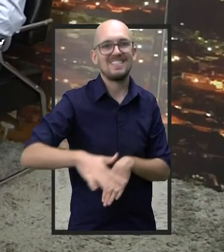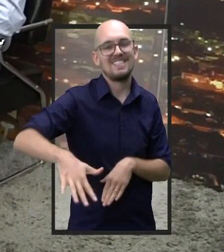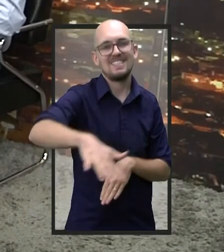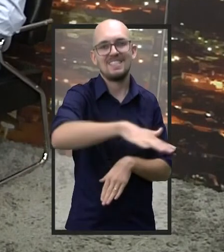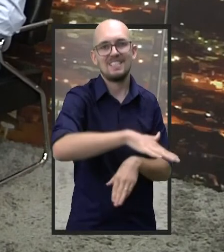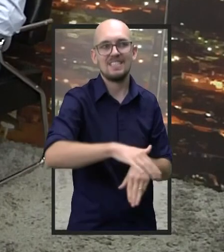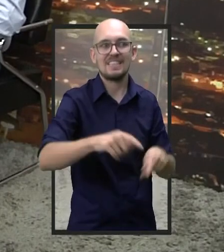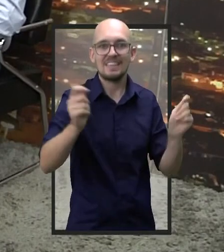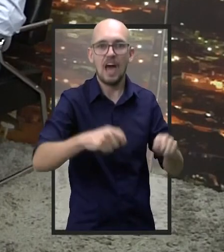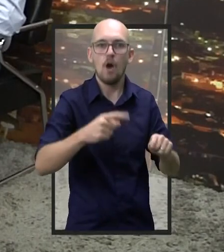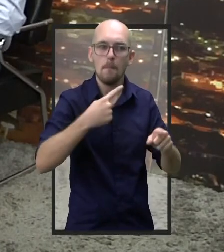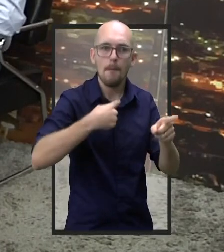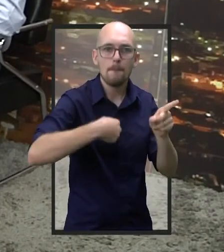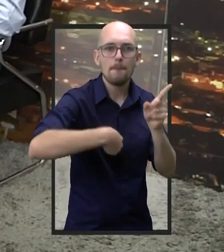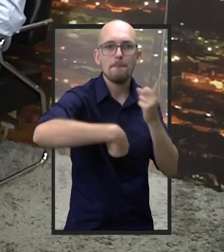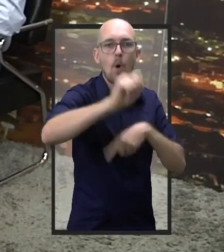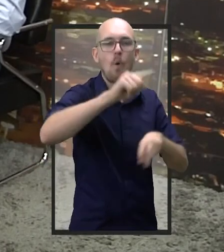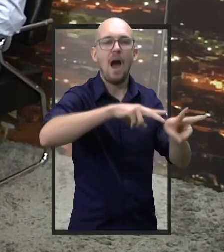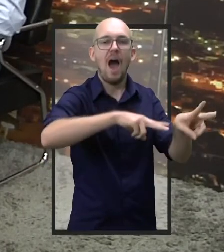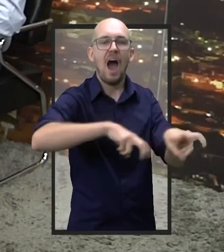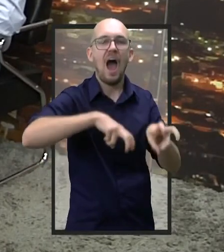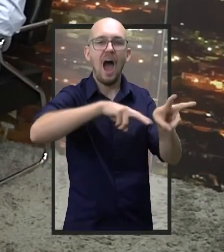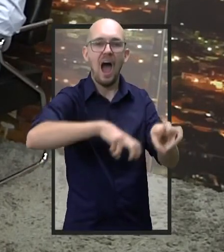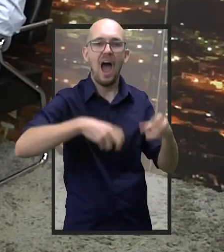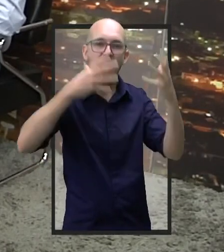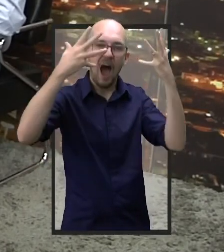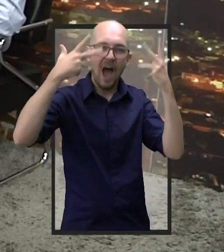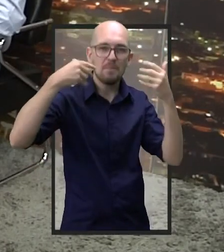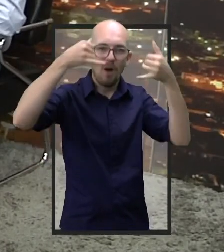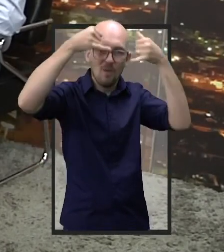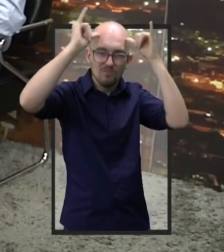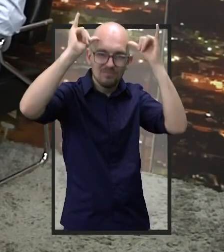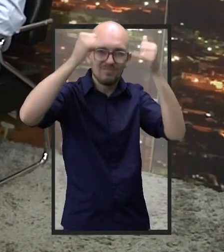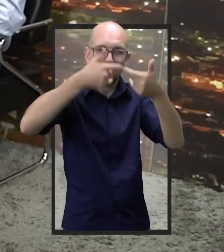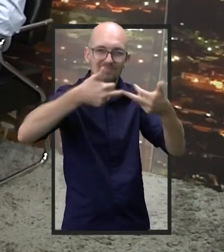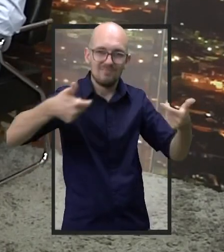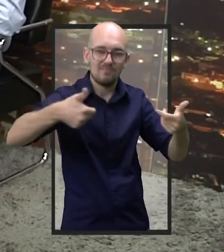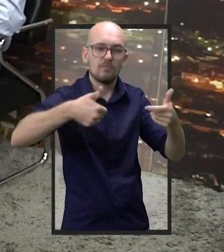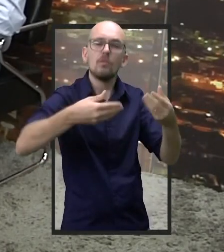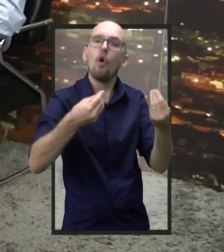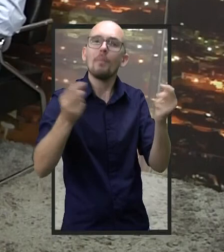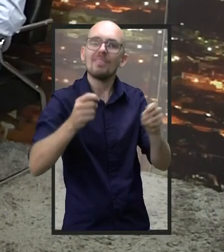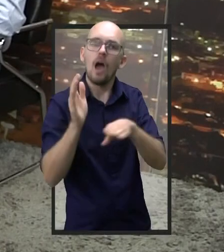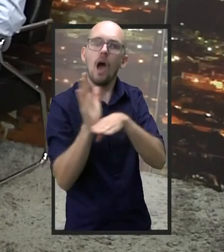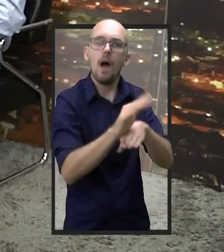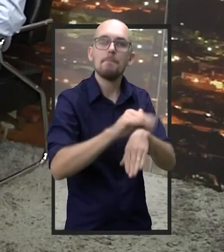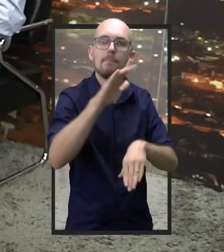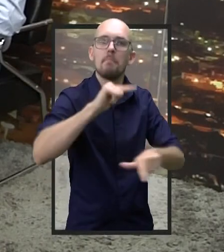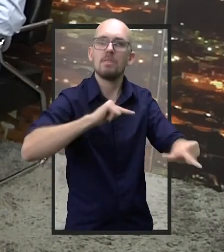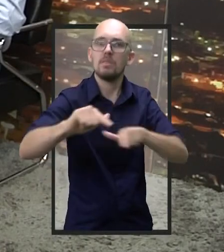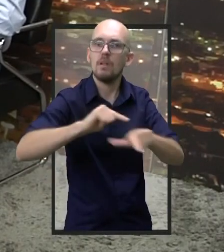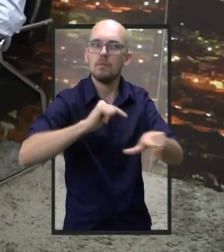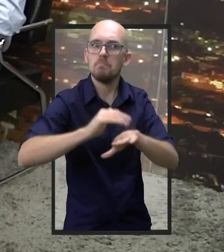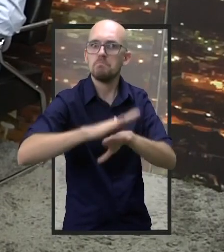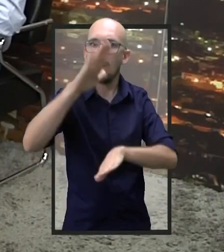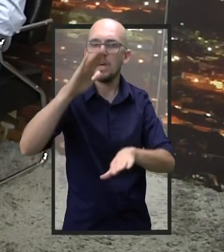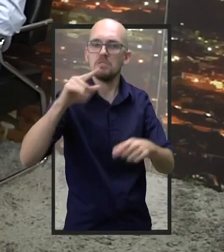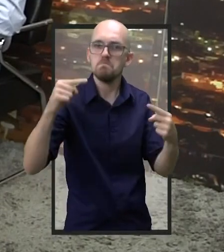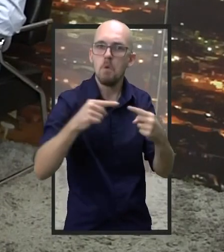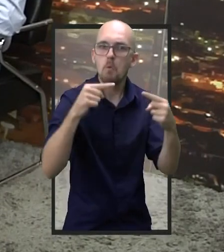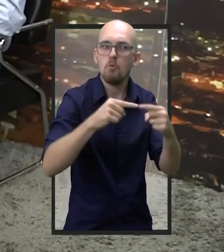potencial agropecuário? Como isso pode ser ainda mais ampliado e gerando mais emprego, gerando ainda